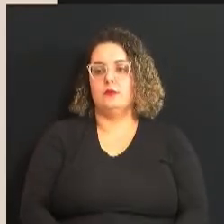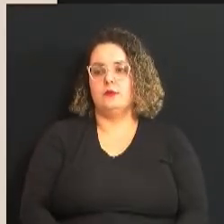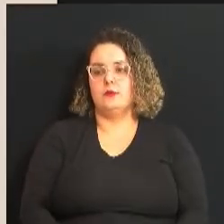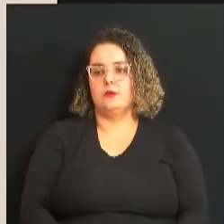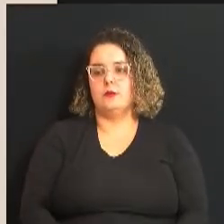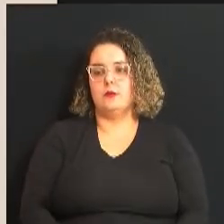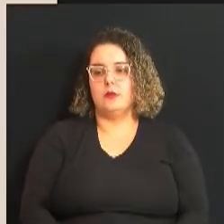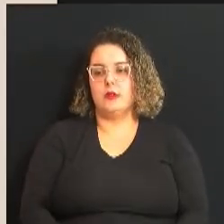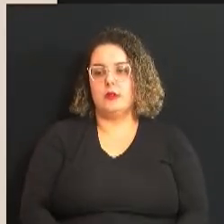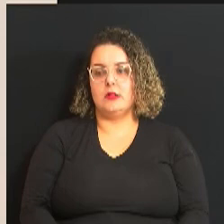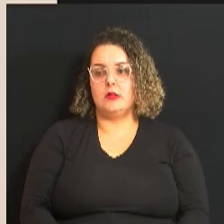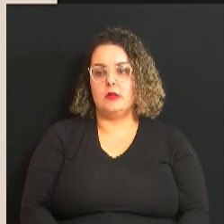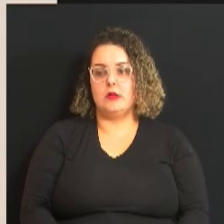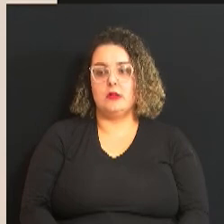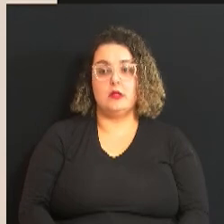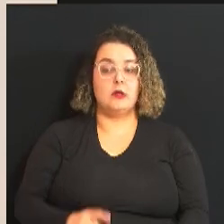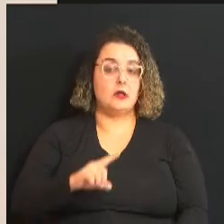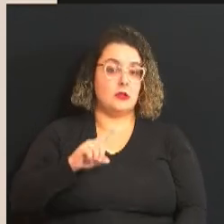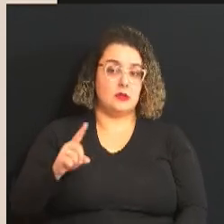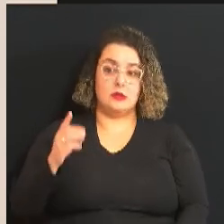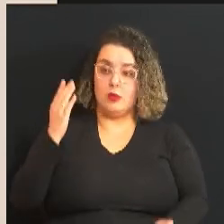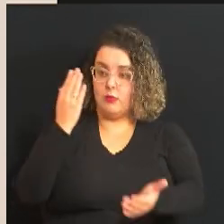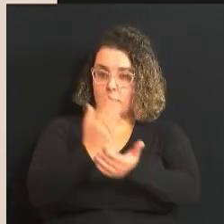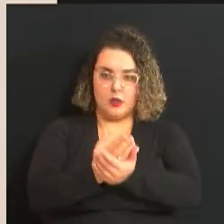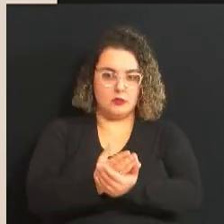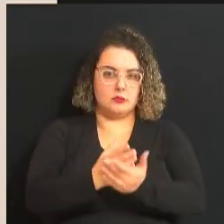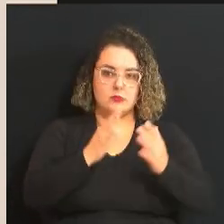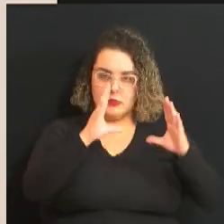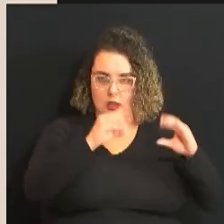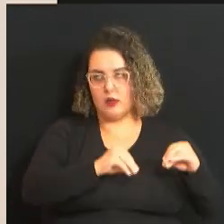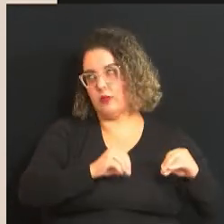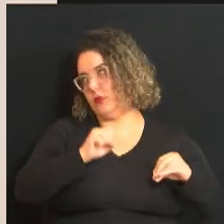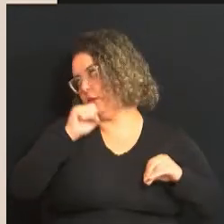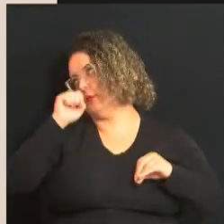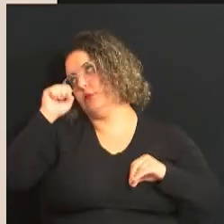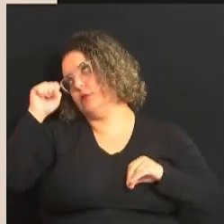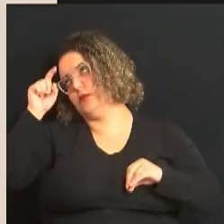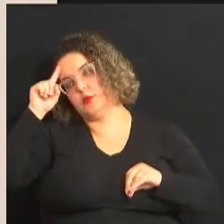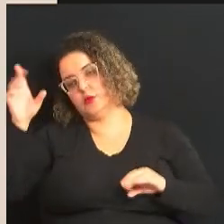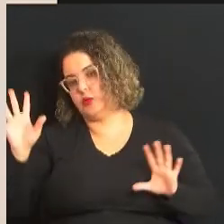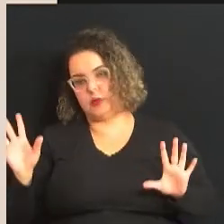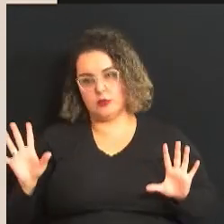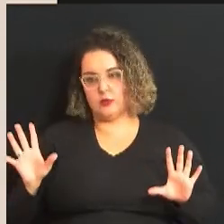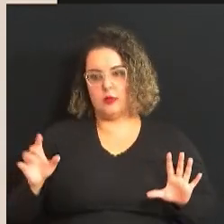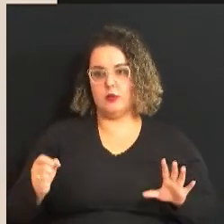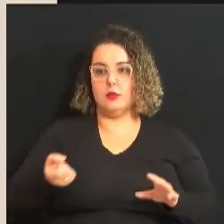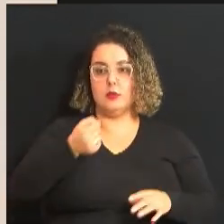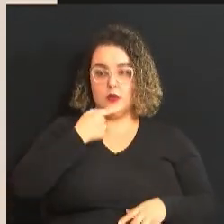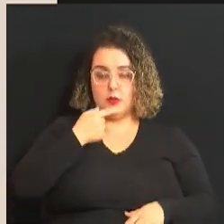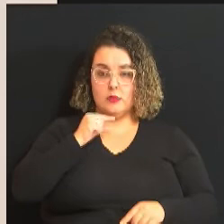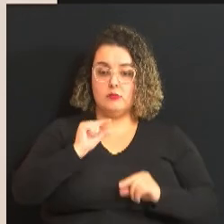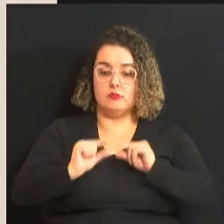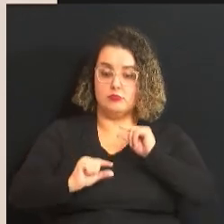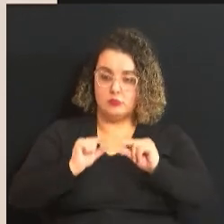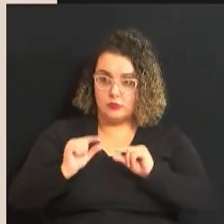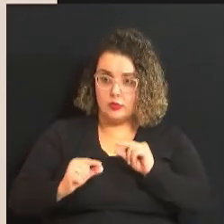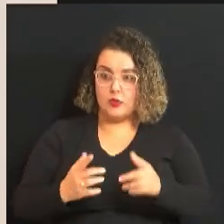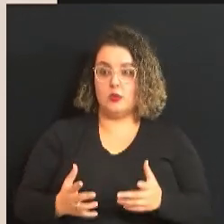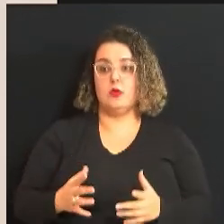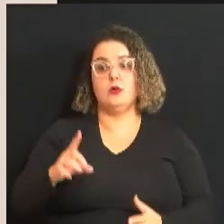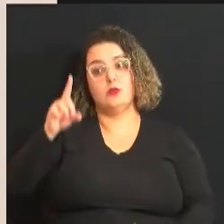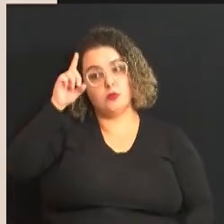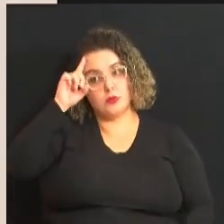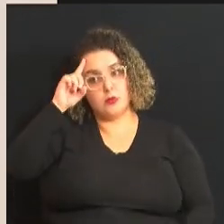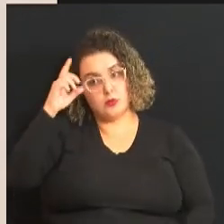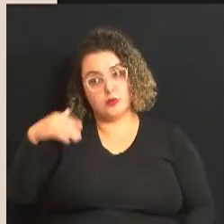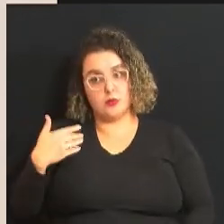Sim, não deve parar de uma hora para outra, né? A pílula anticoncepcional, ela precisa ser tomada todos os dias, porque